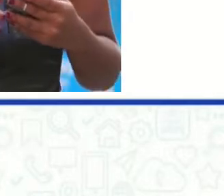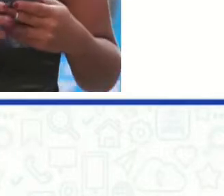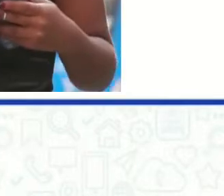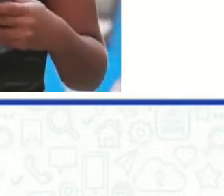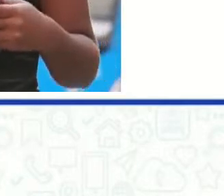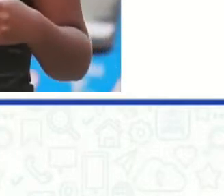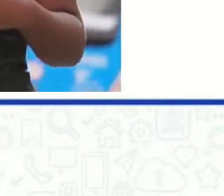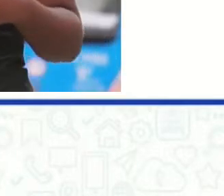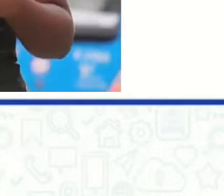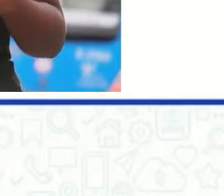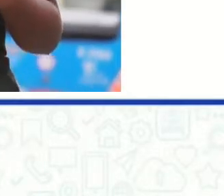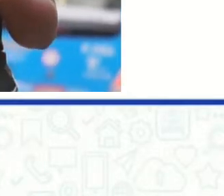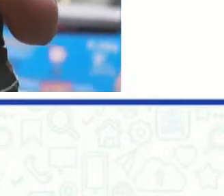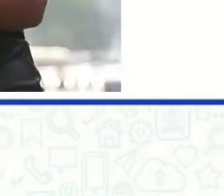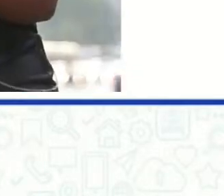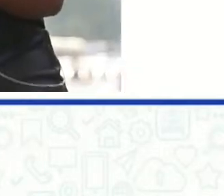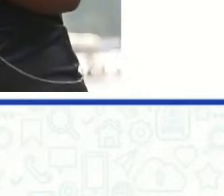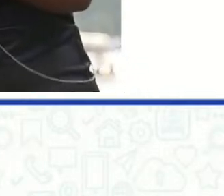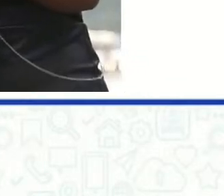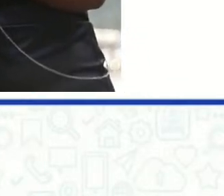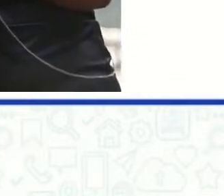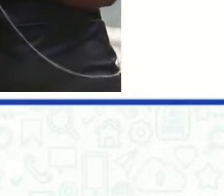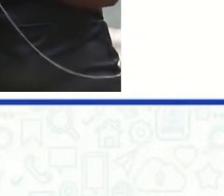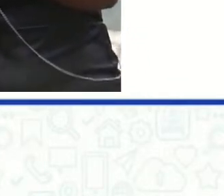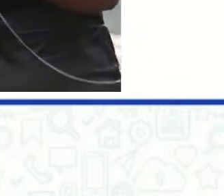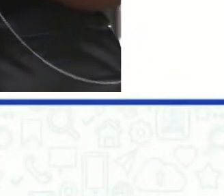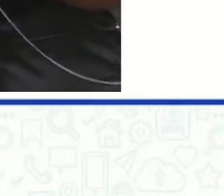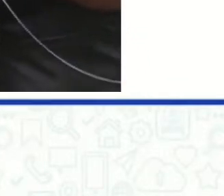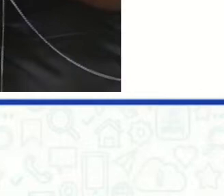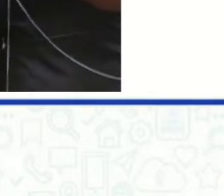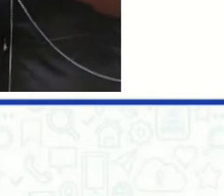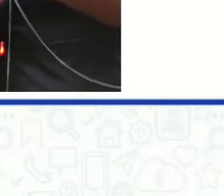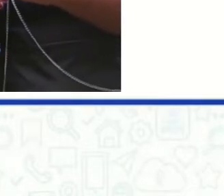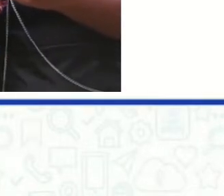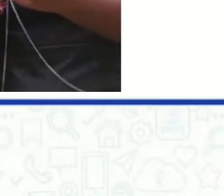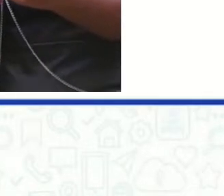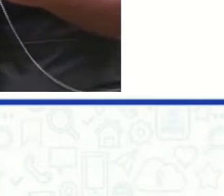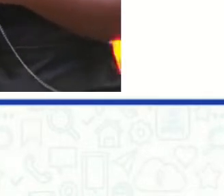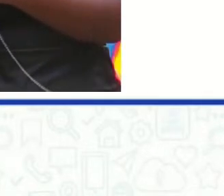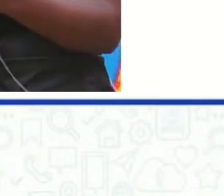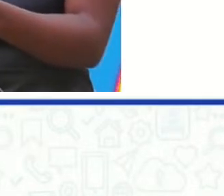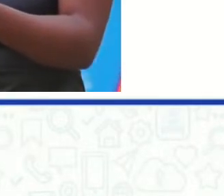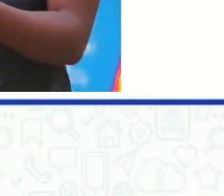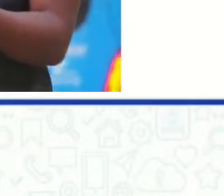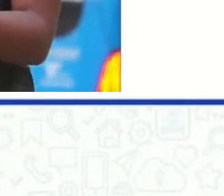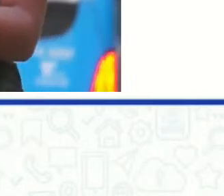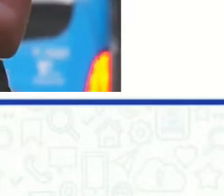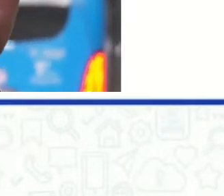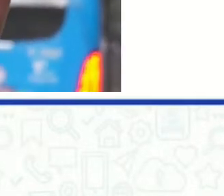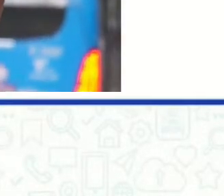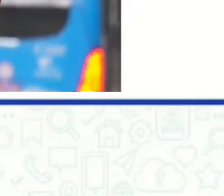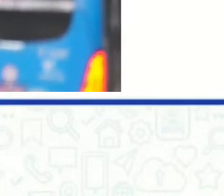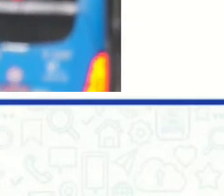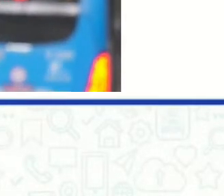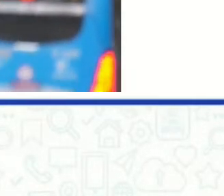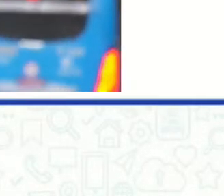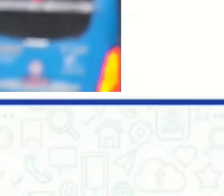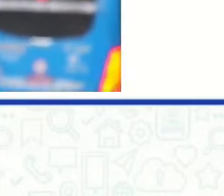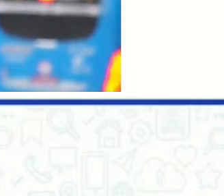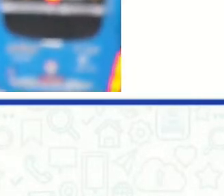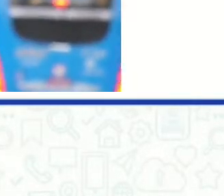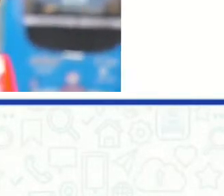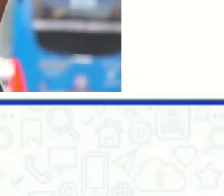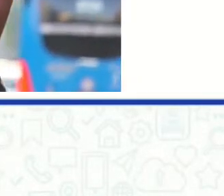vezes o destino nos trai, mas só quem sonha alto é quem cai. Cê tem que acreditar que é